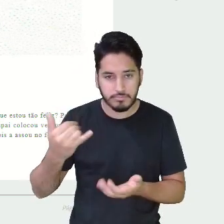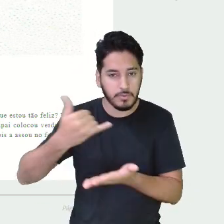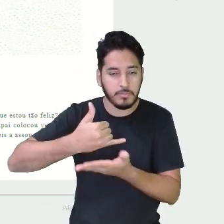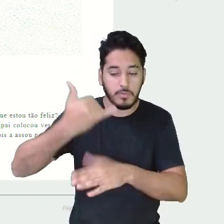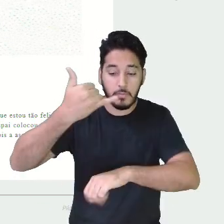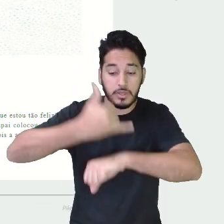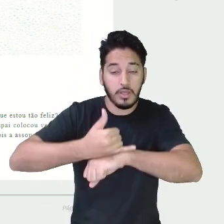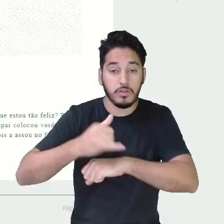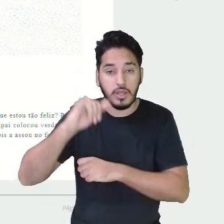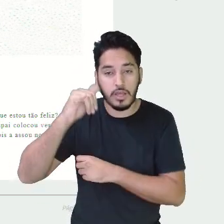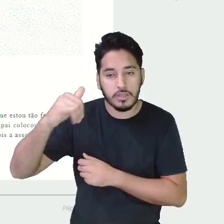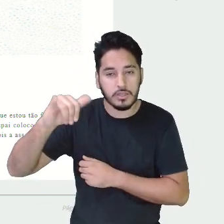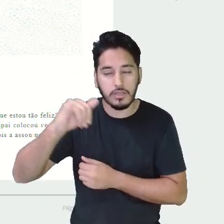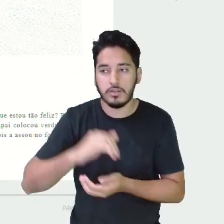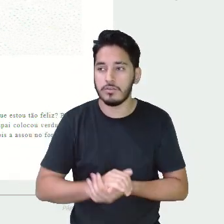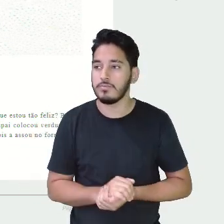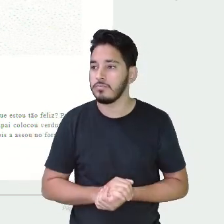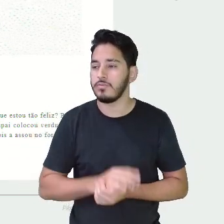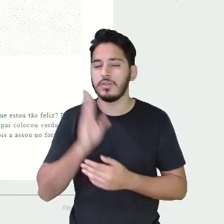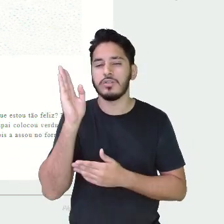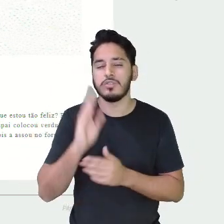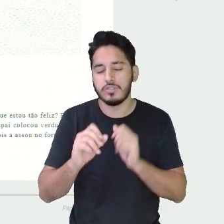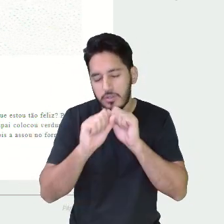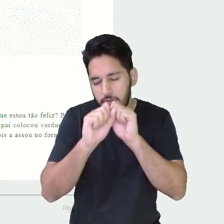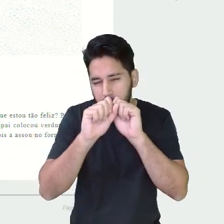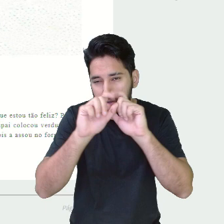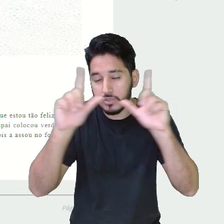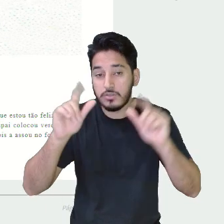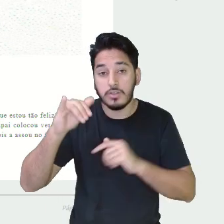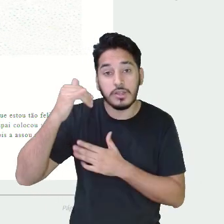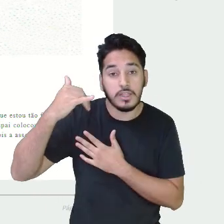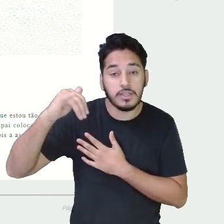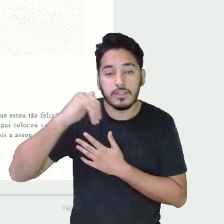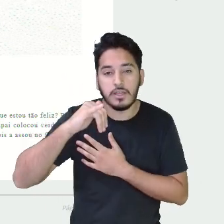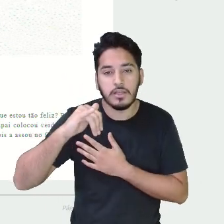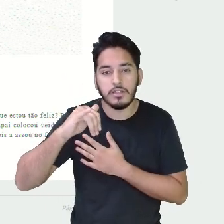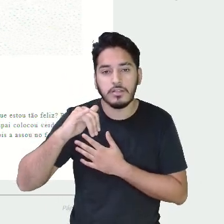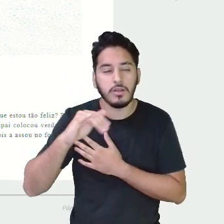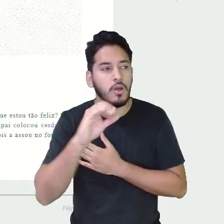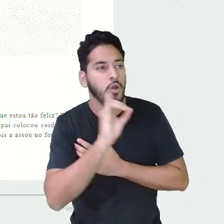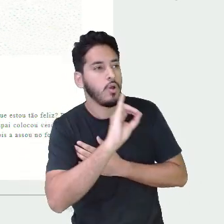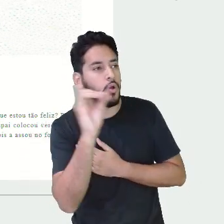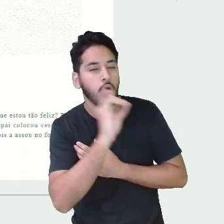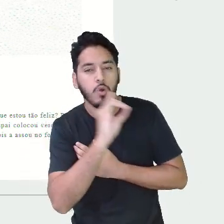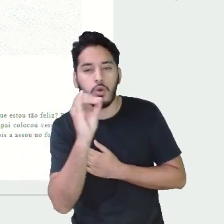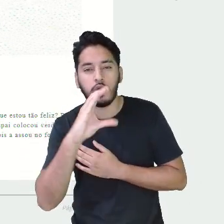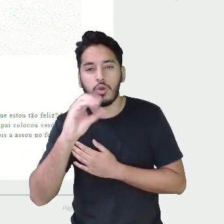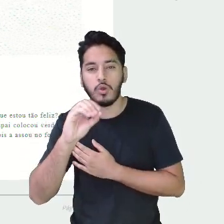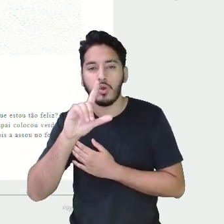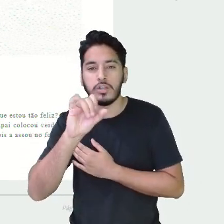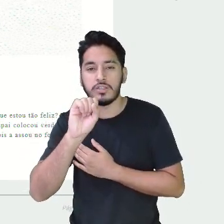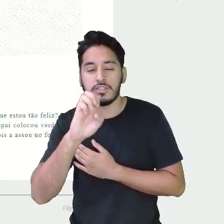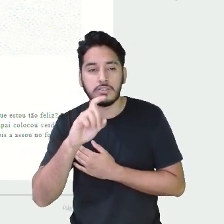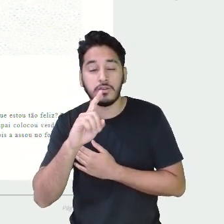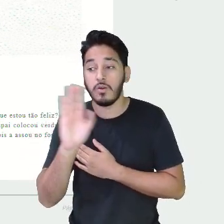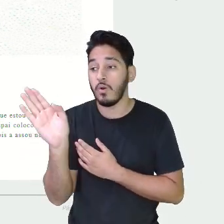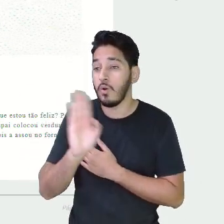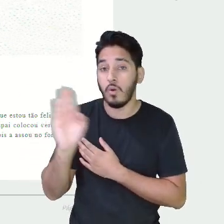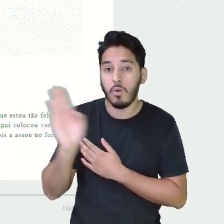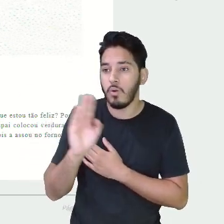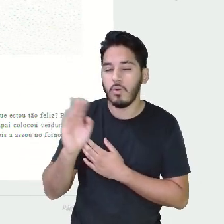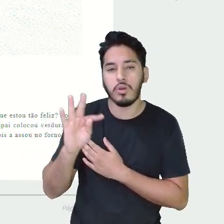Itália. Ciao, já amanheceu na Itália. Oi, Coliseu. Bom dia, Torre de